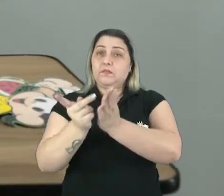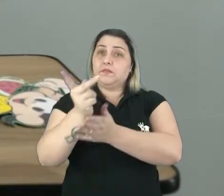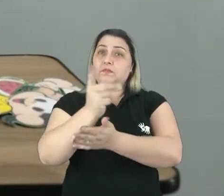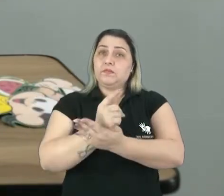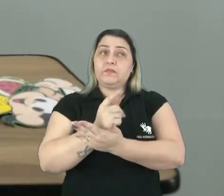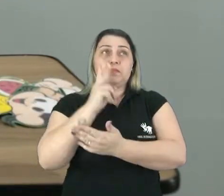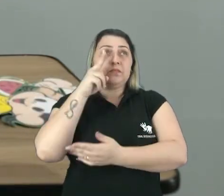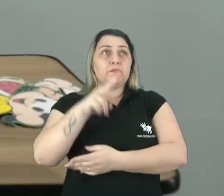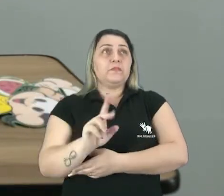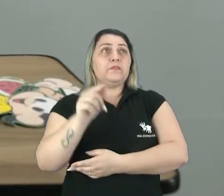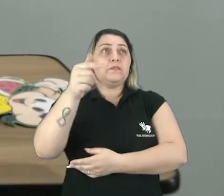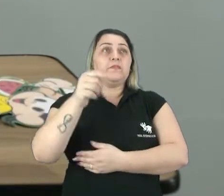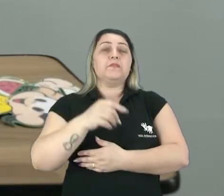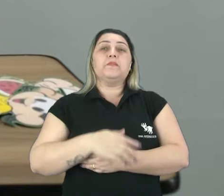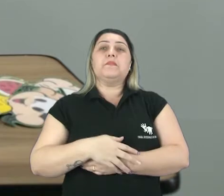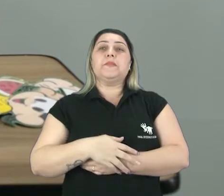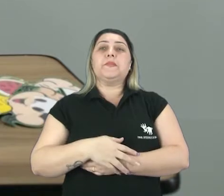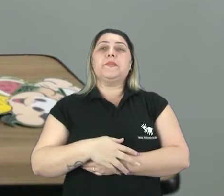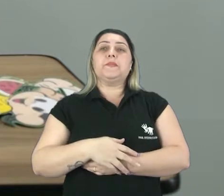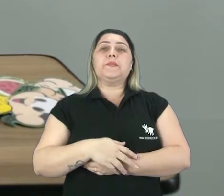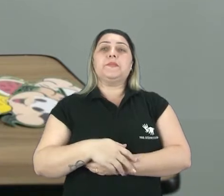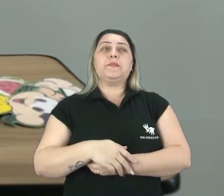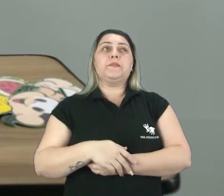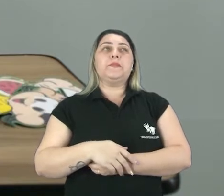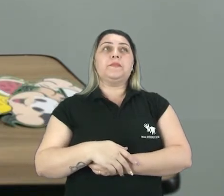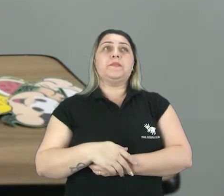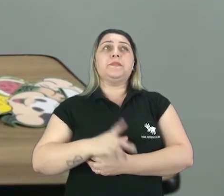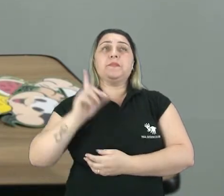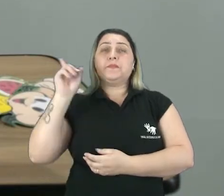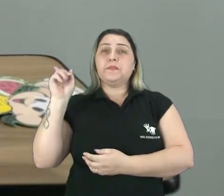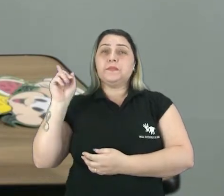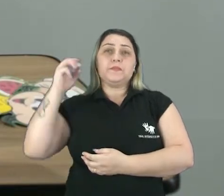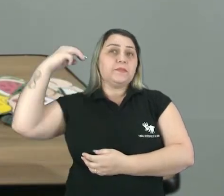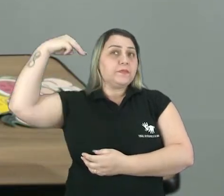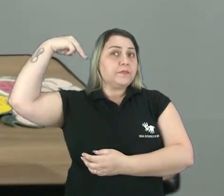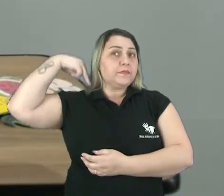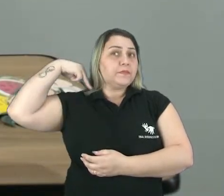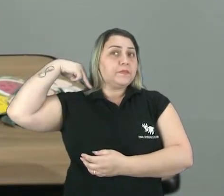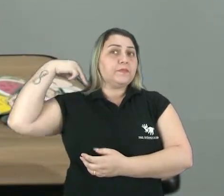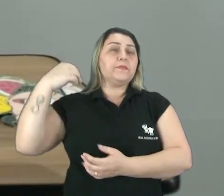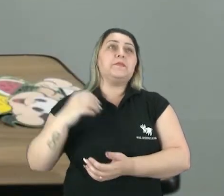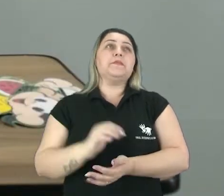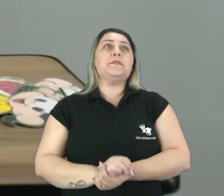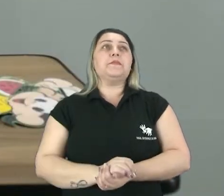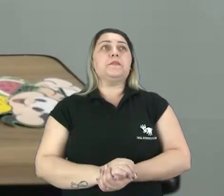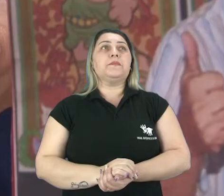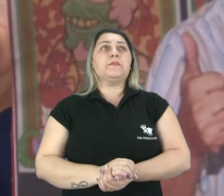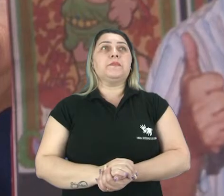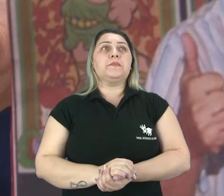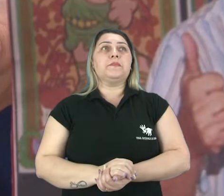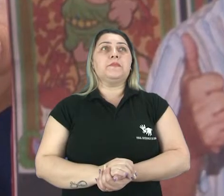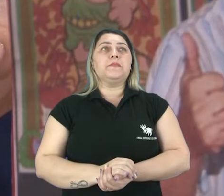Vamos observar mais um gibi? Esse aqui é da Magali.